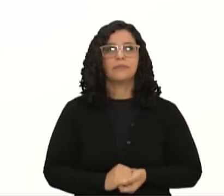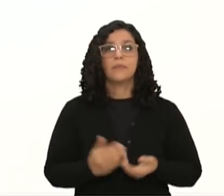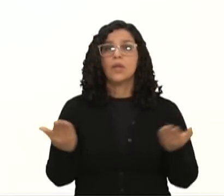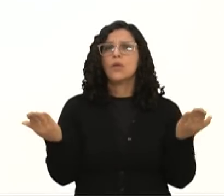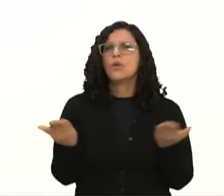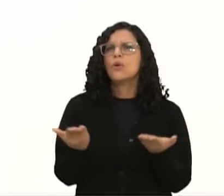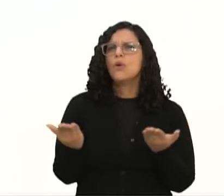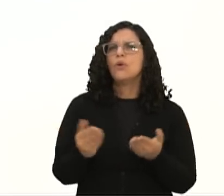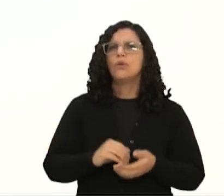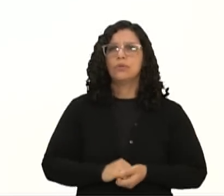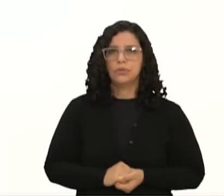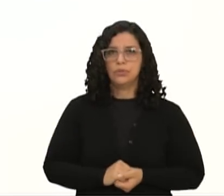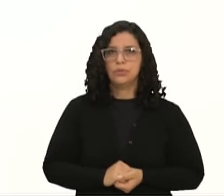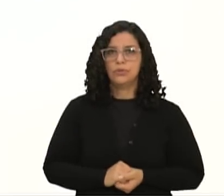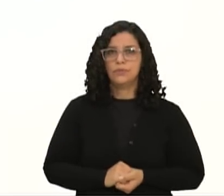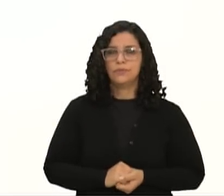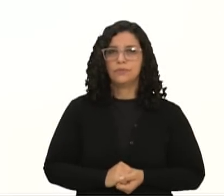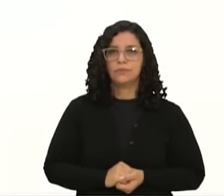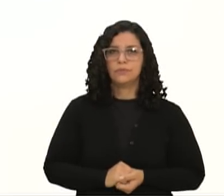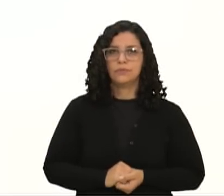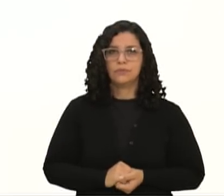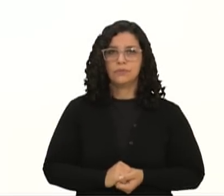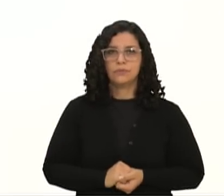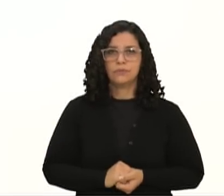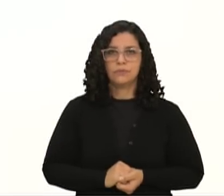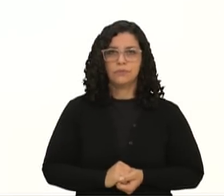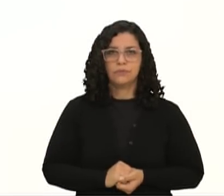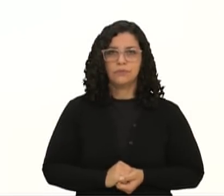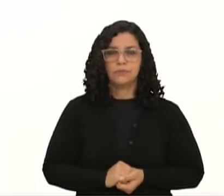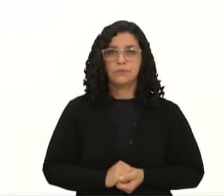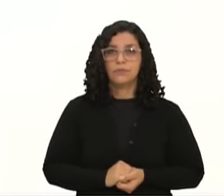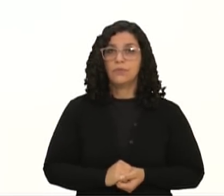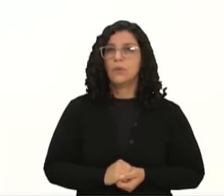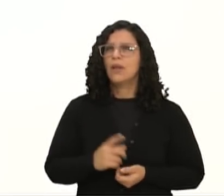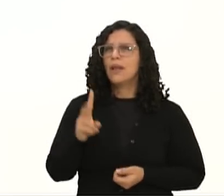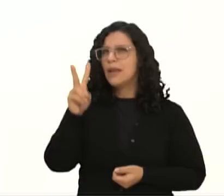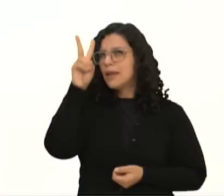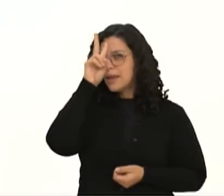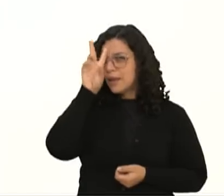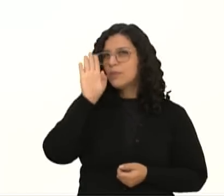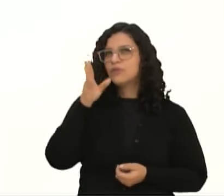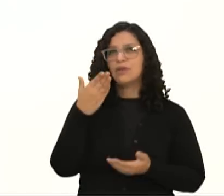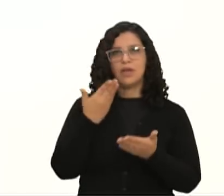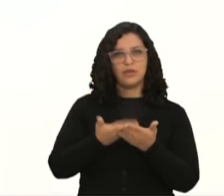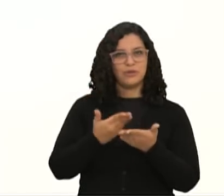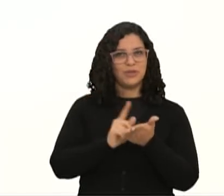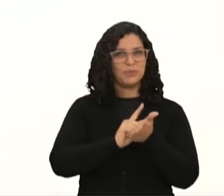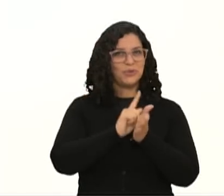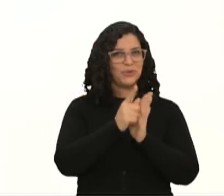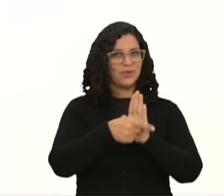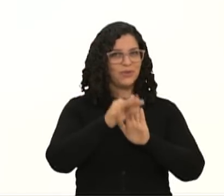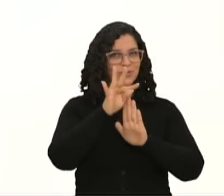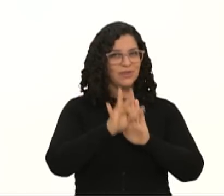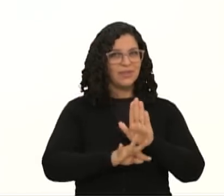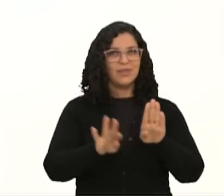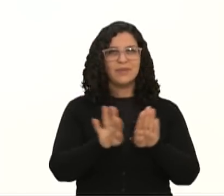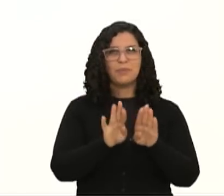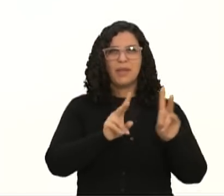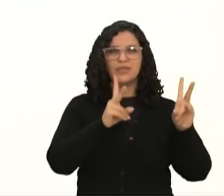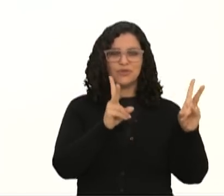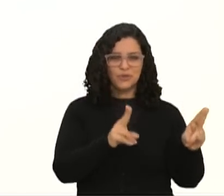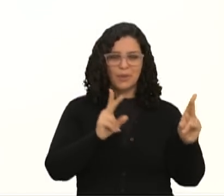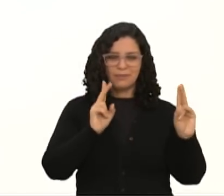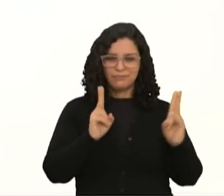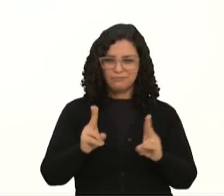E hoje, we are going to study comic strip. Lembram, já estudamos esse gênero textual aqui em outras aulas.